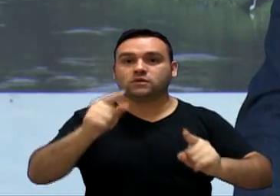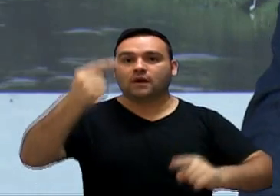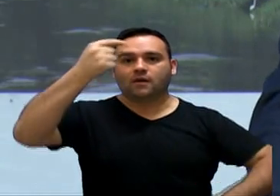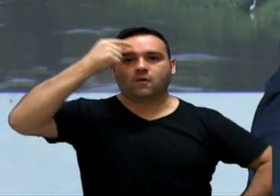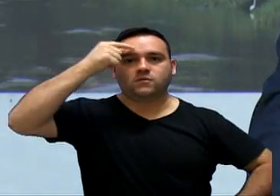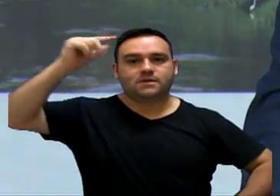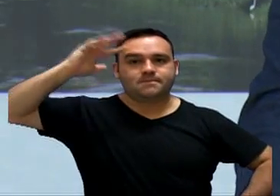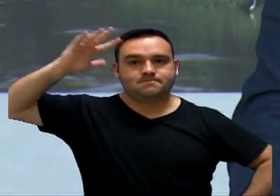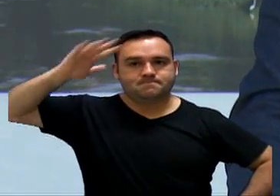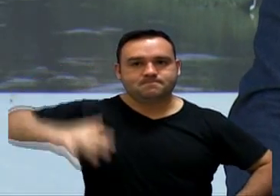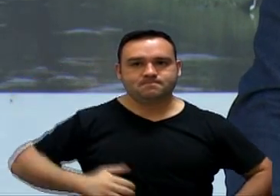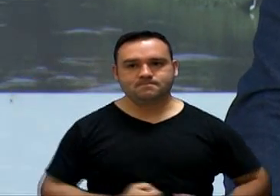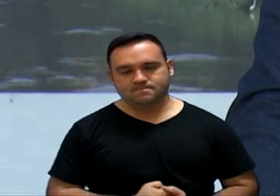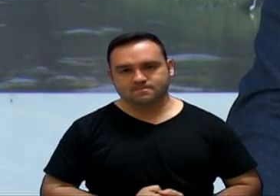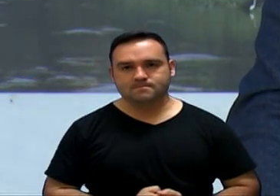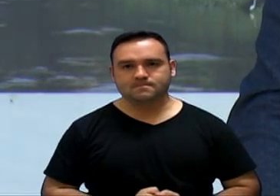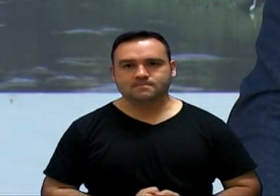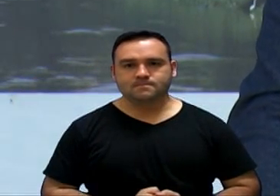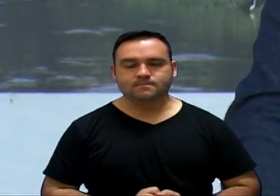consciência.